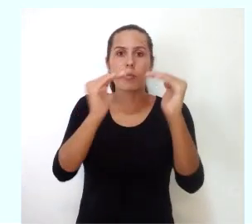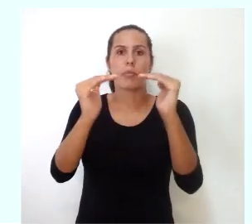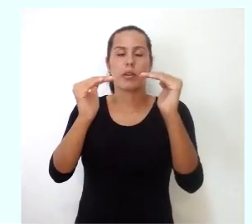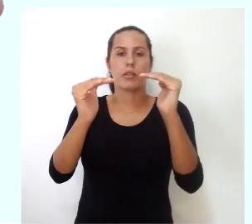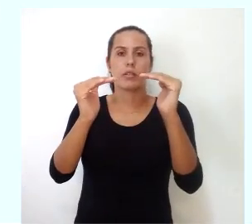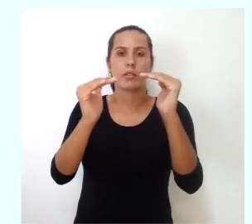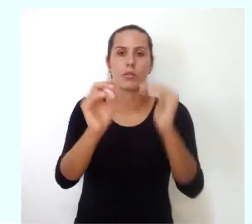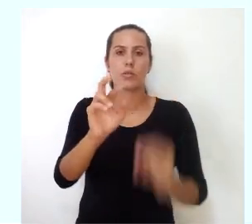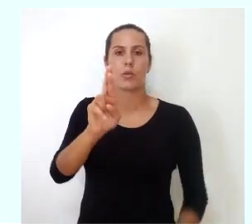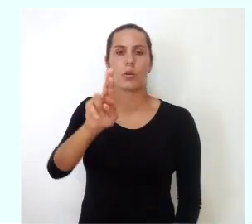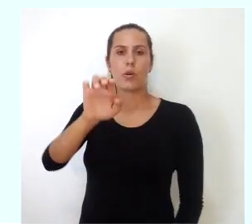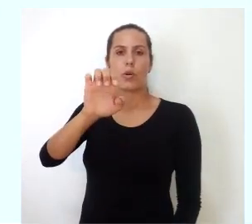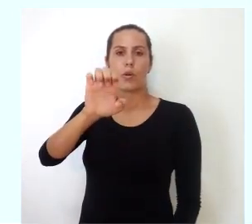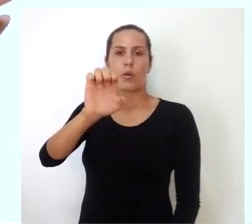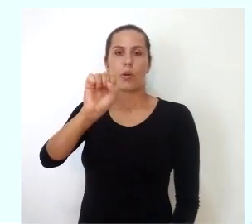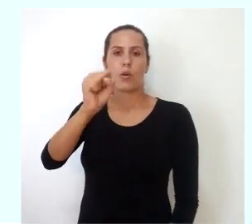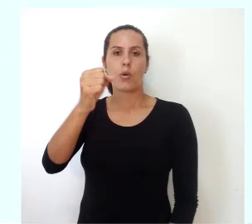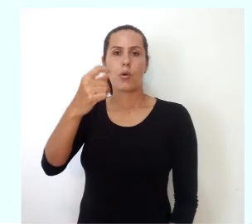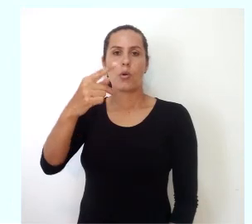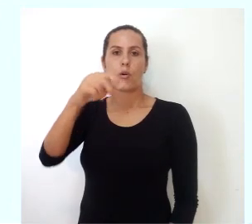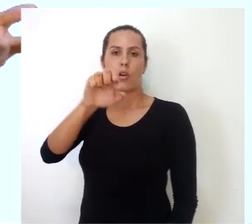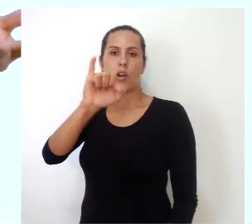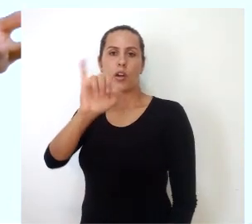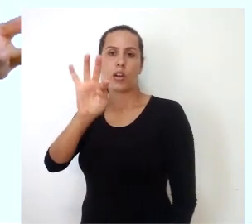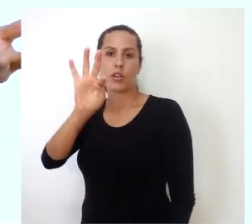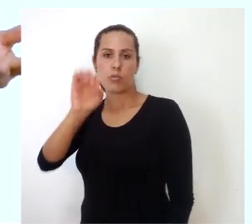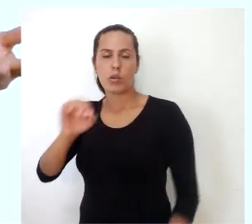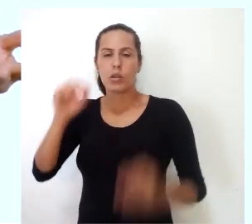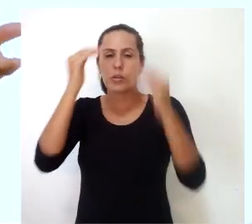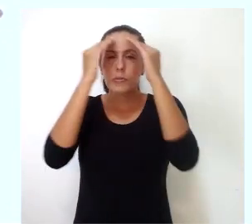nosso bate-papo, certo? De ensino